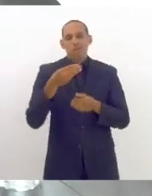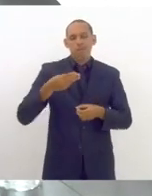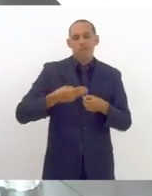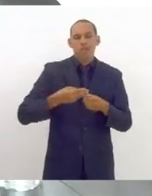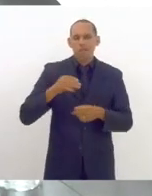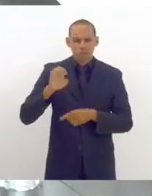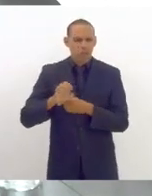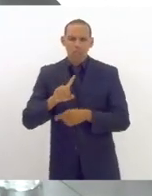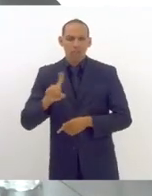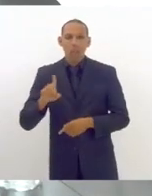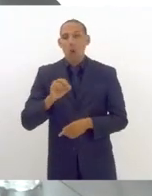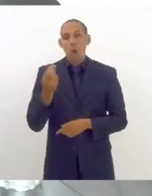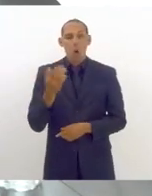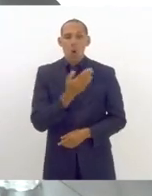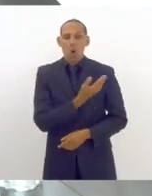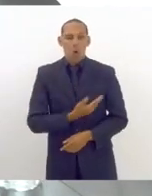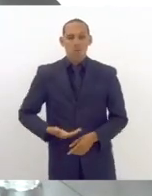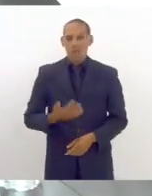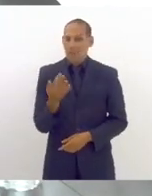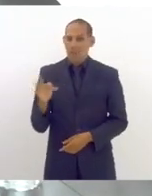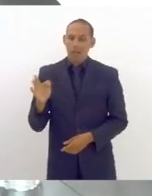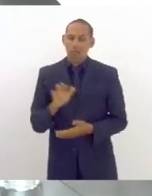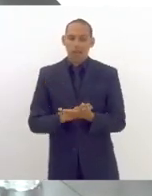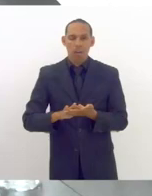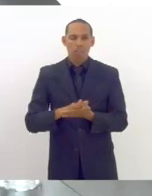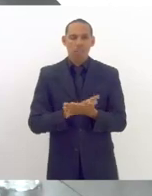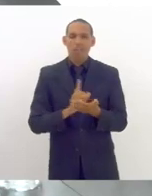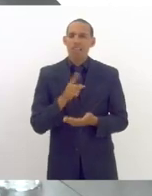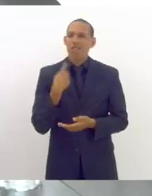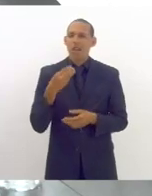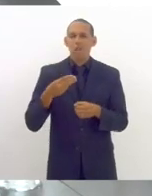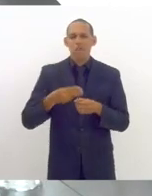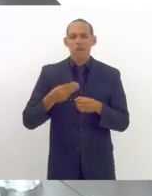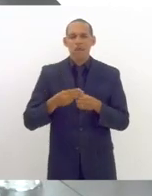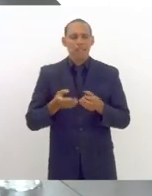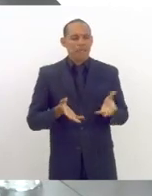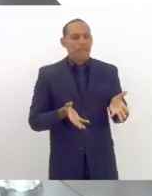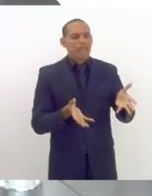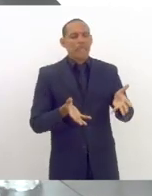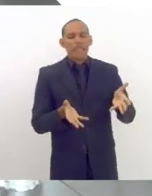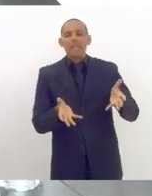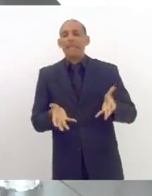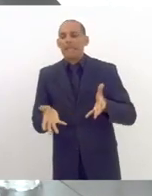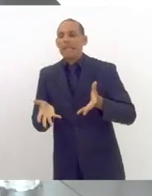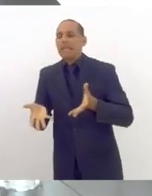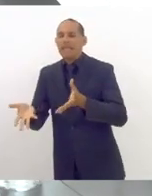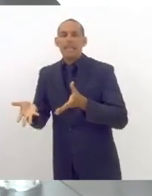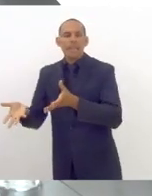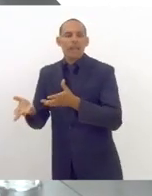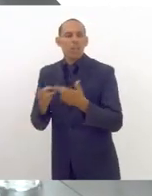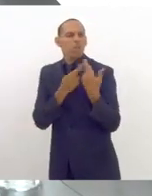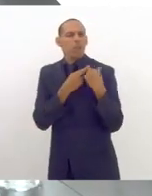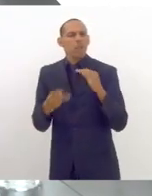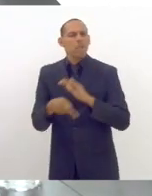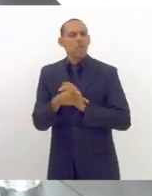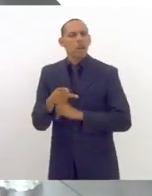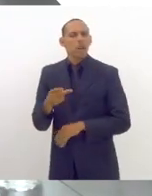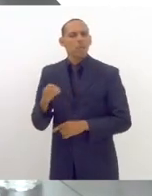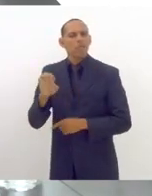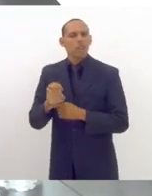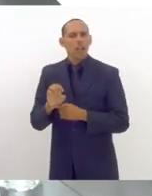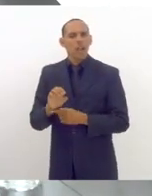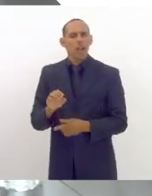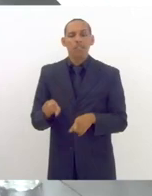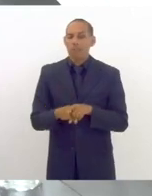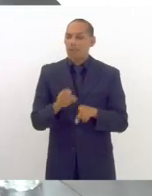do estado e nem do governo federal cada vez mais empurrado para os municípios deveres que seria do estado e do filho